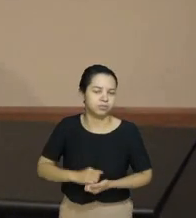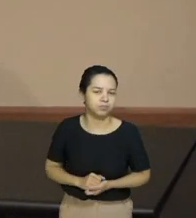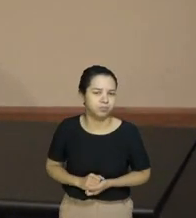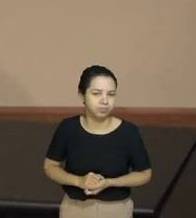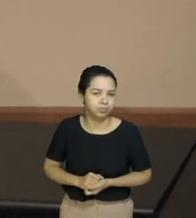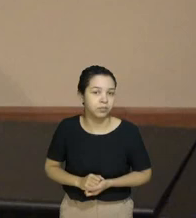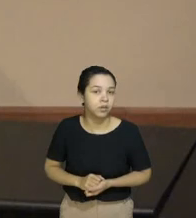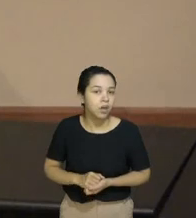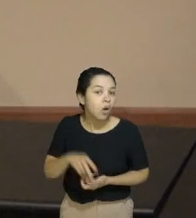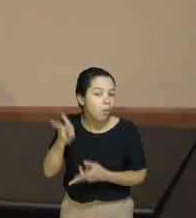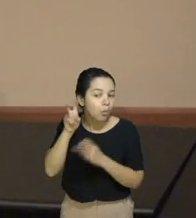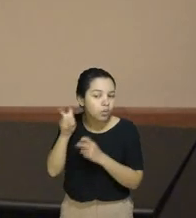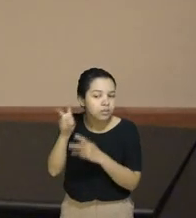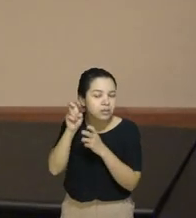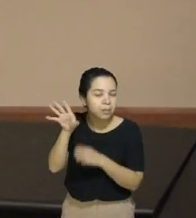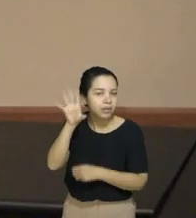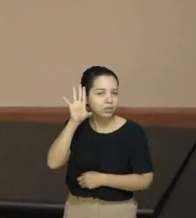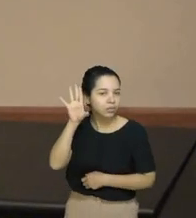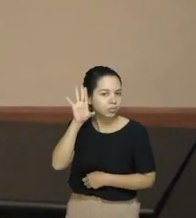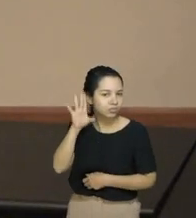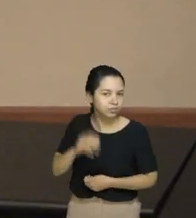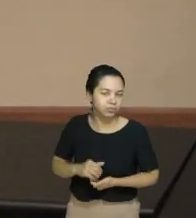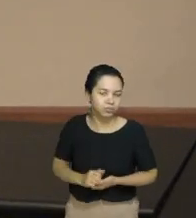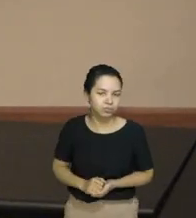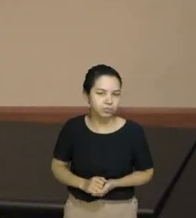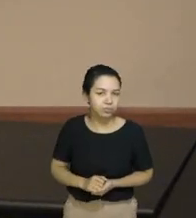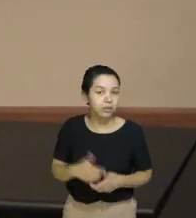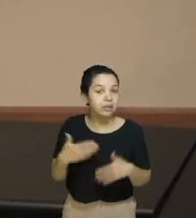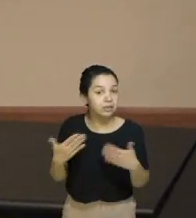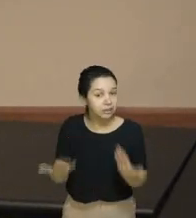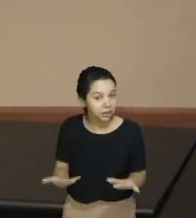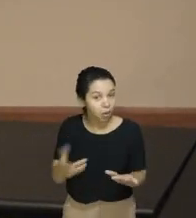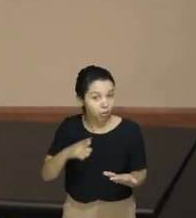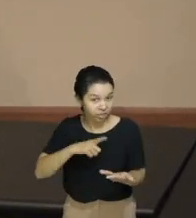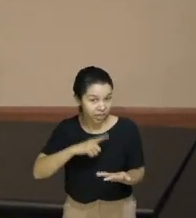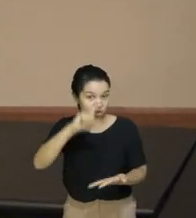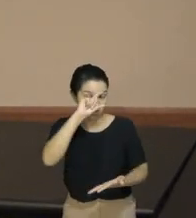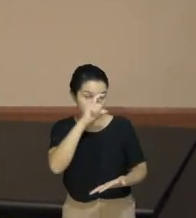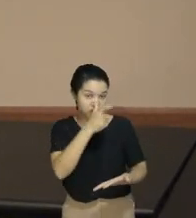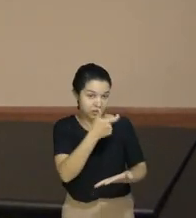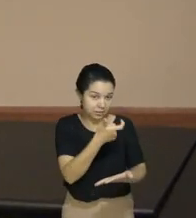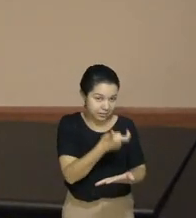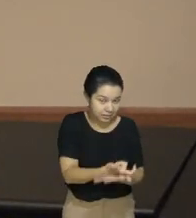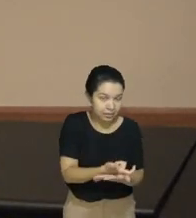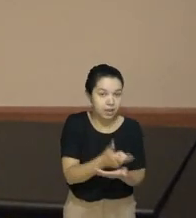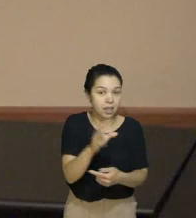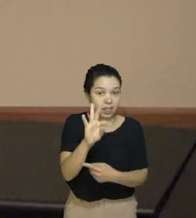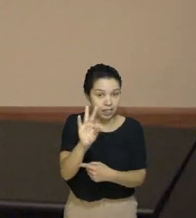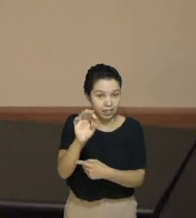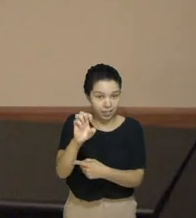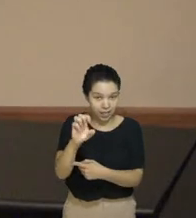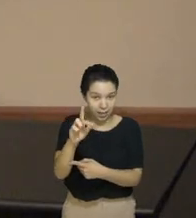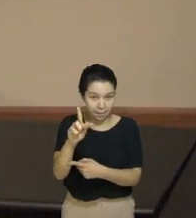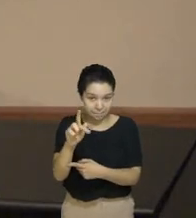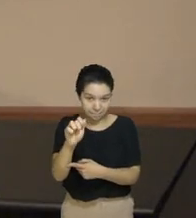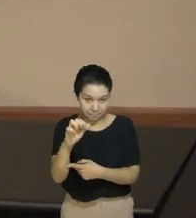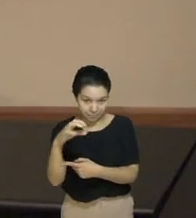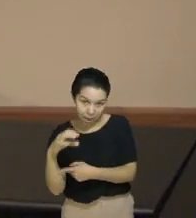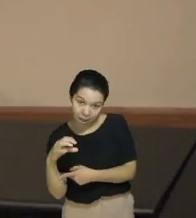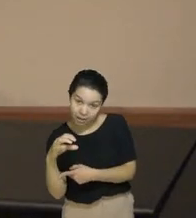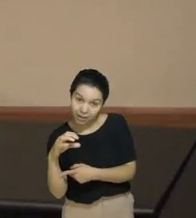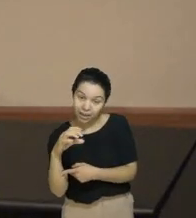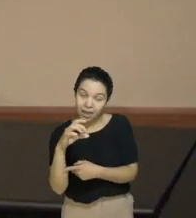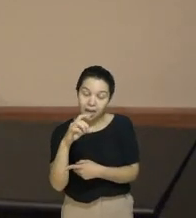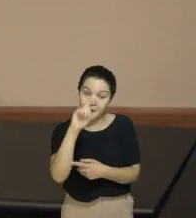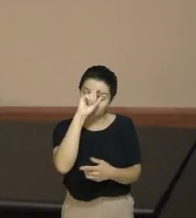processamento auditivo, tá? Então, tendo a dislexia e o TEPAC, não vai deixar de ter a